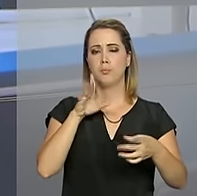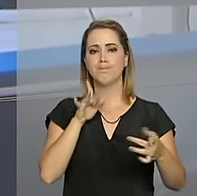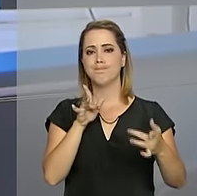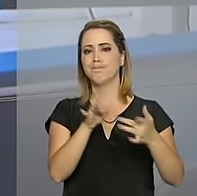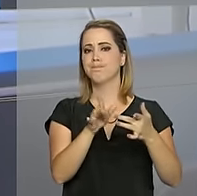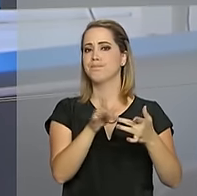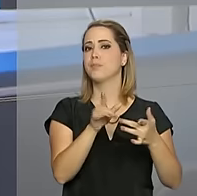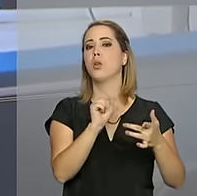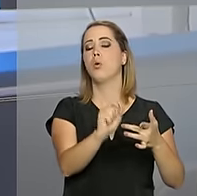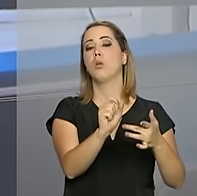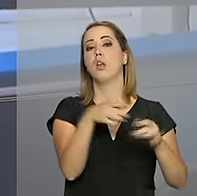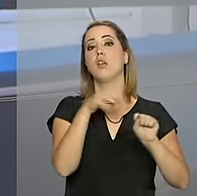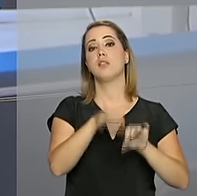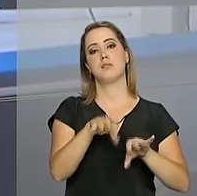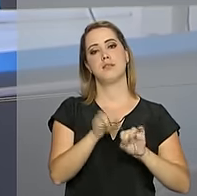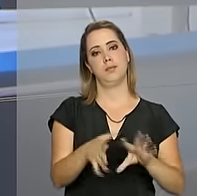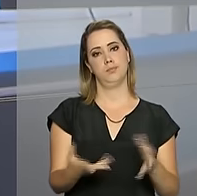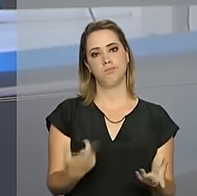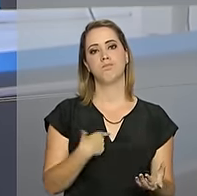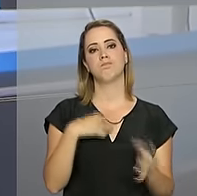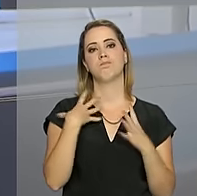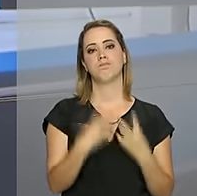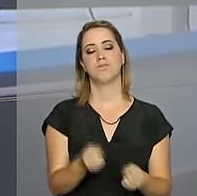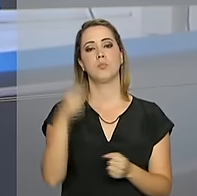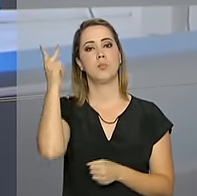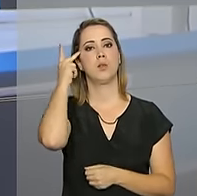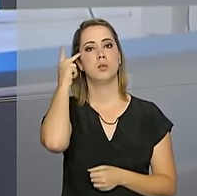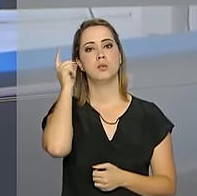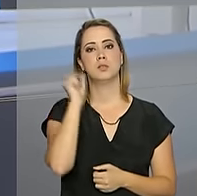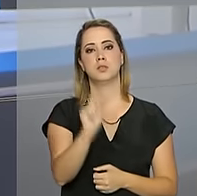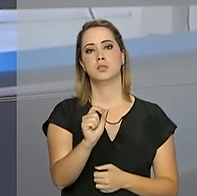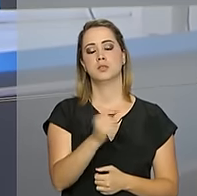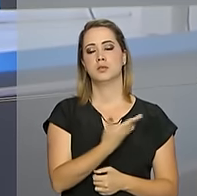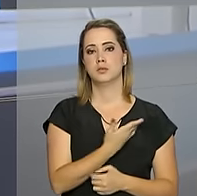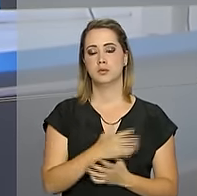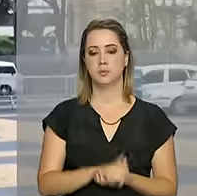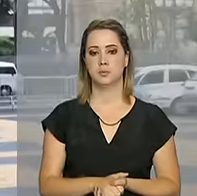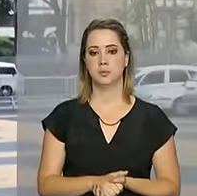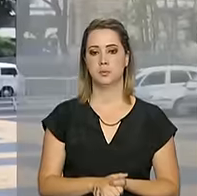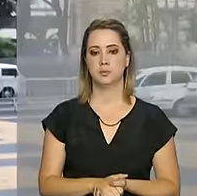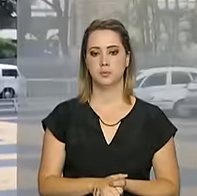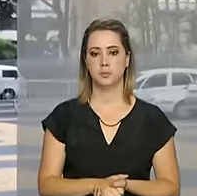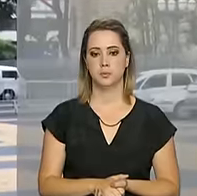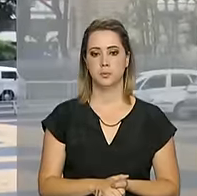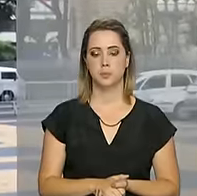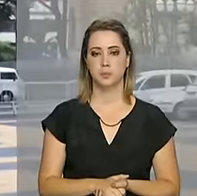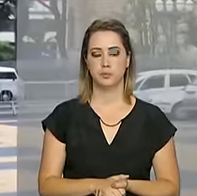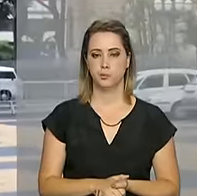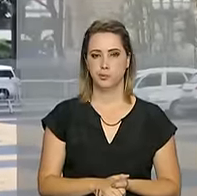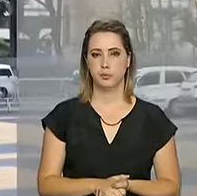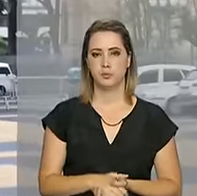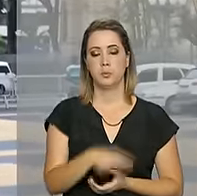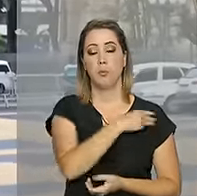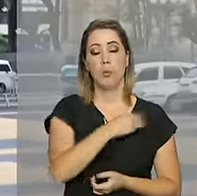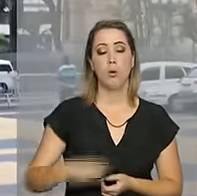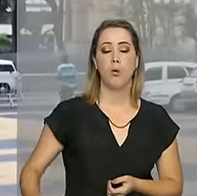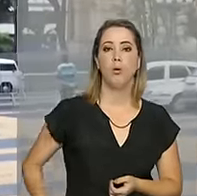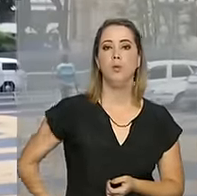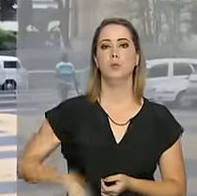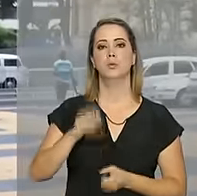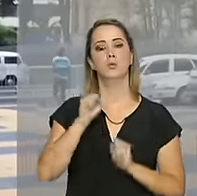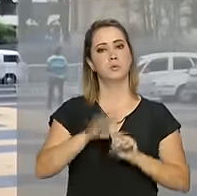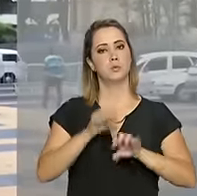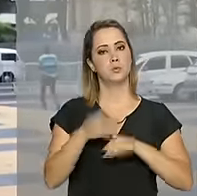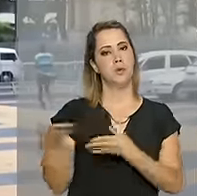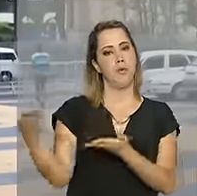ligados à educação. De São Paulo, o repórter José Luiz Filho tem mais detalhes. O ministro Mendonça Filho veio à capital